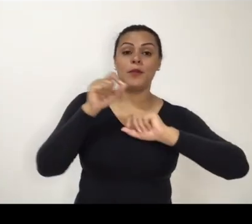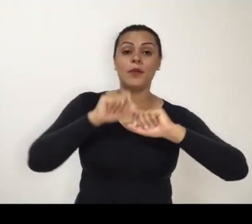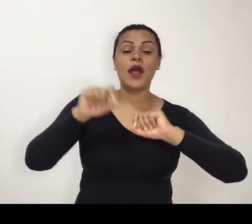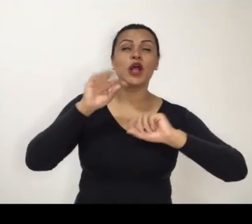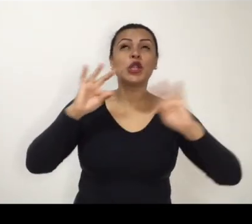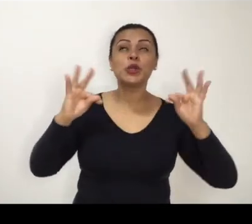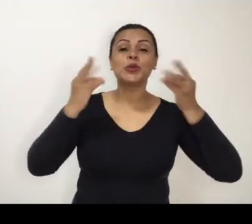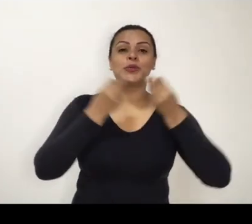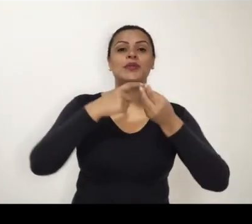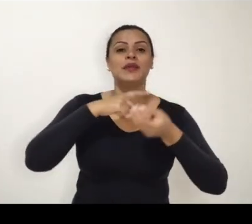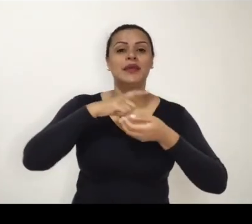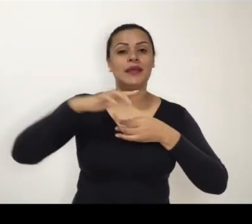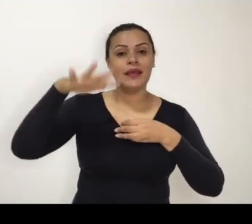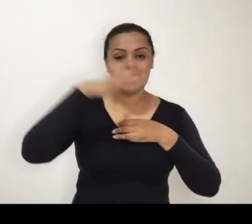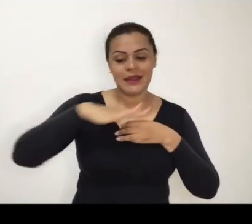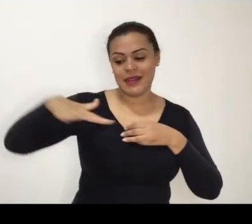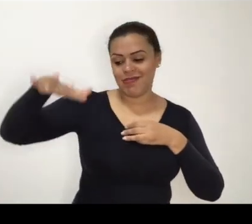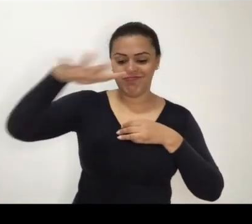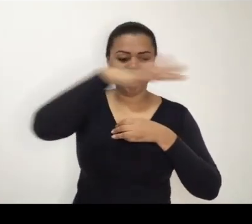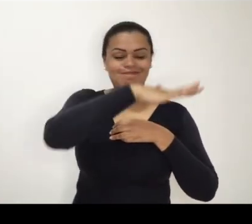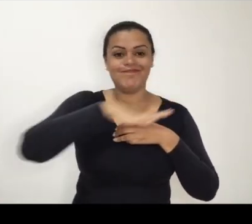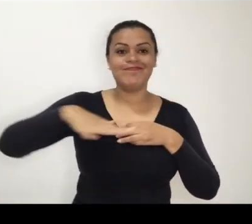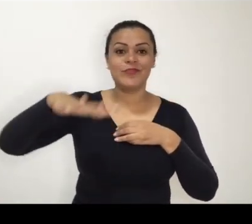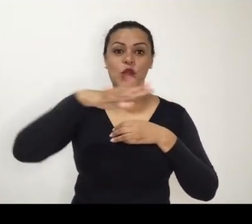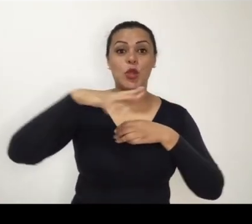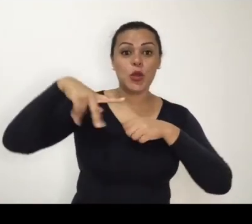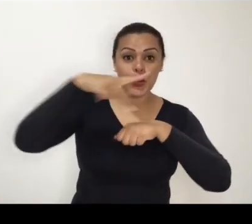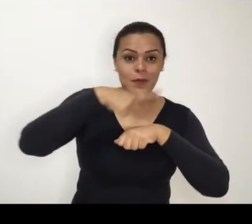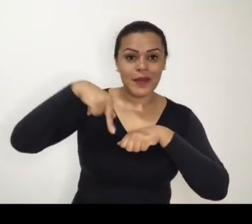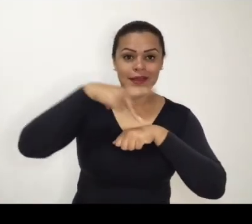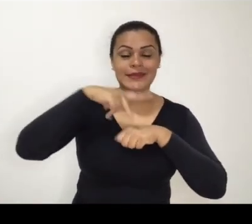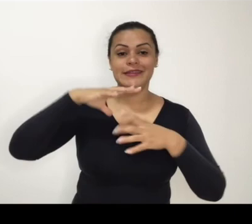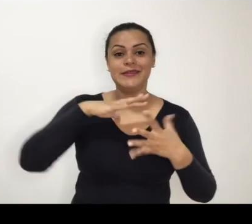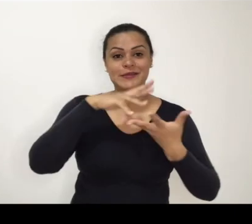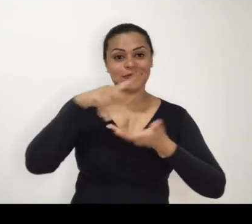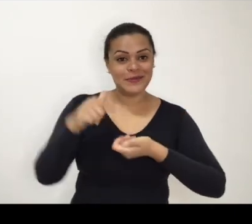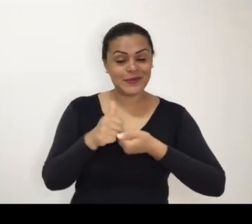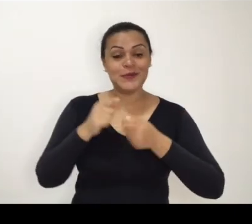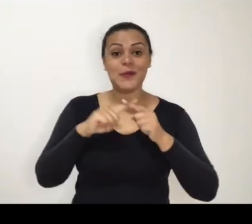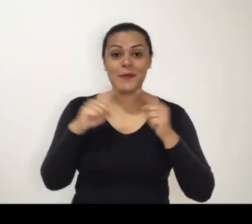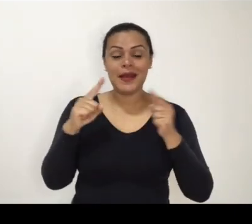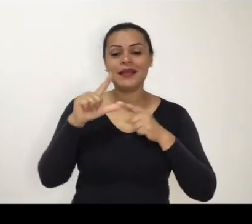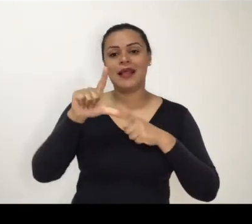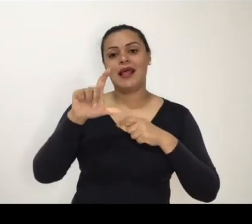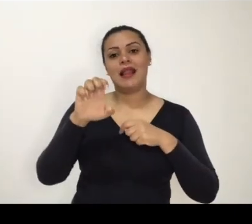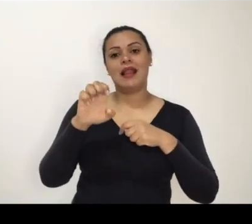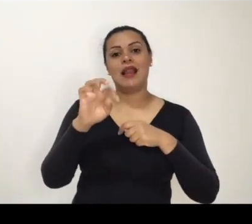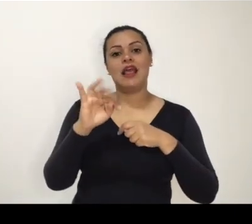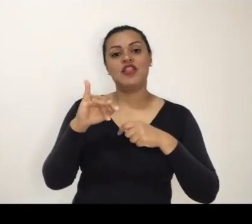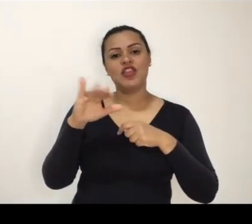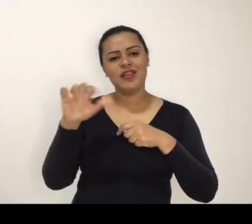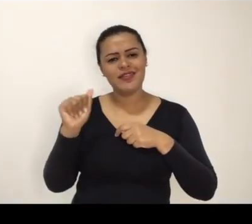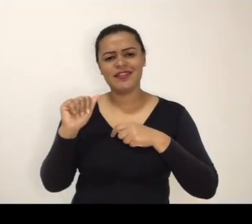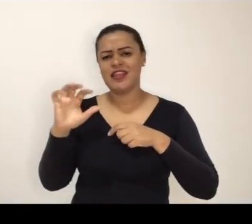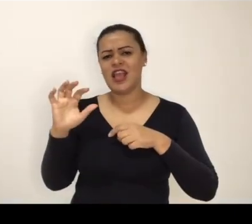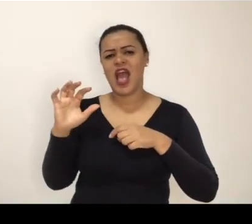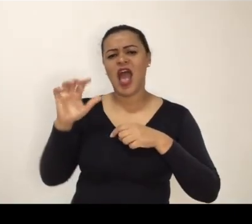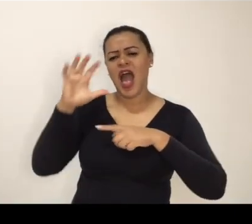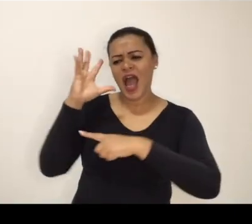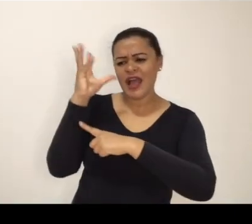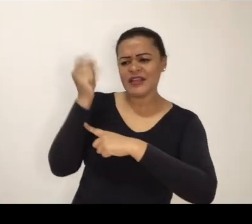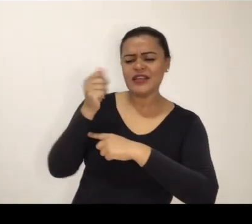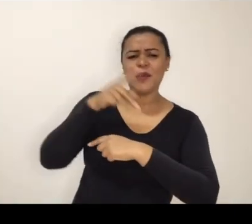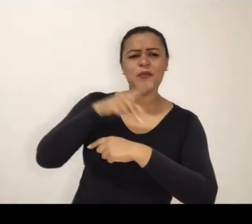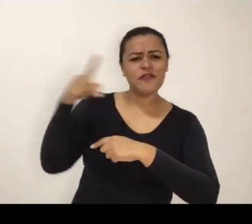entorno, né? O país, o mundo, né? Mas a Letícia reuniu diversos artistas, produtores, professores de dança, diferentes cidades